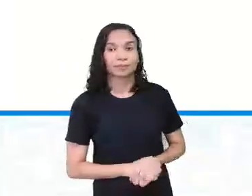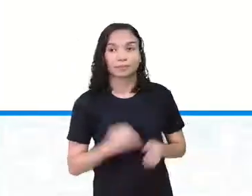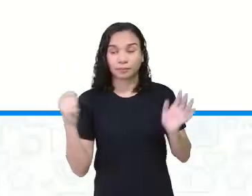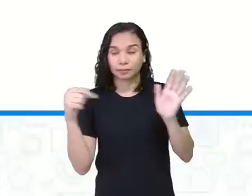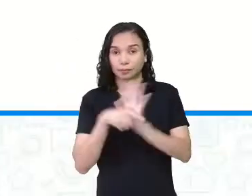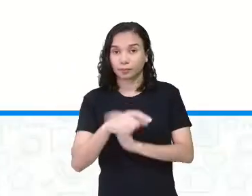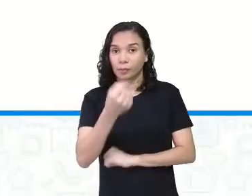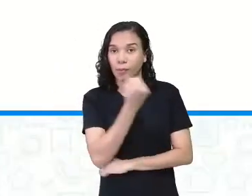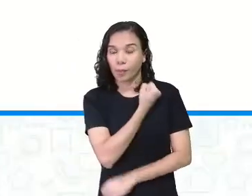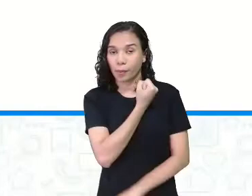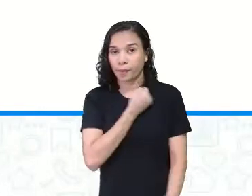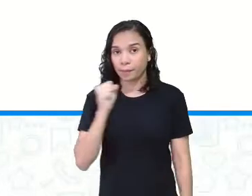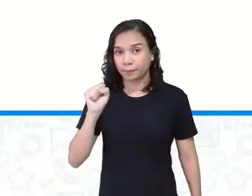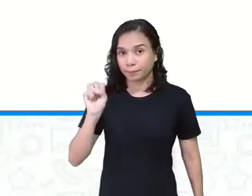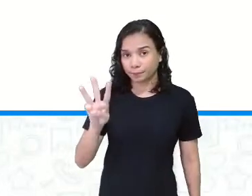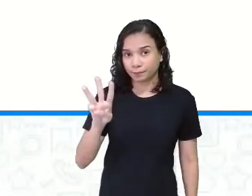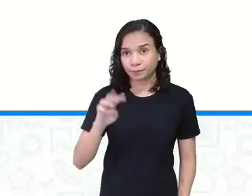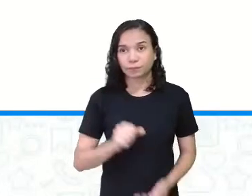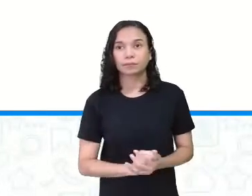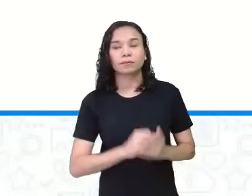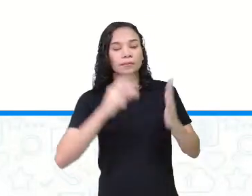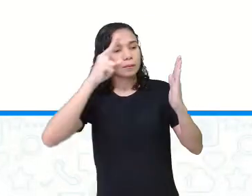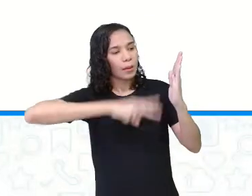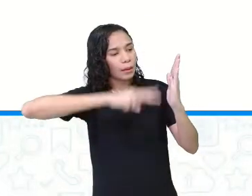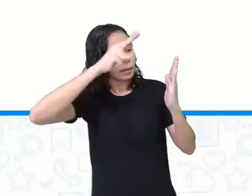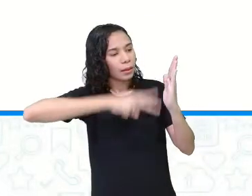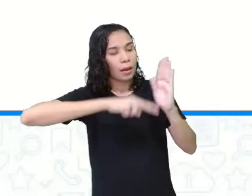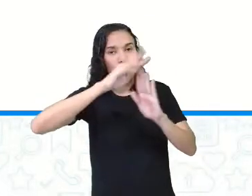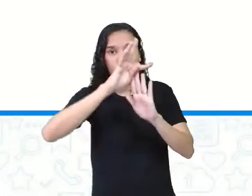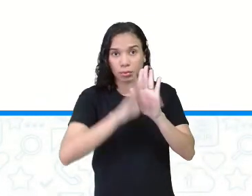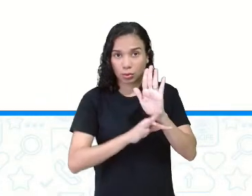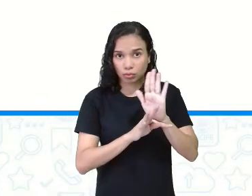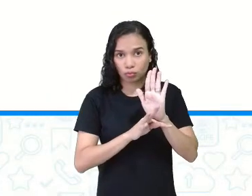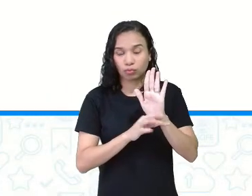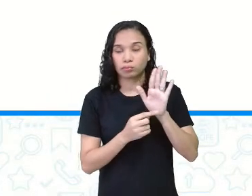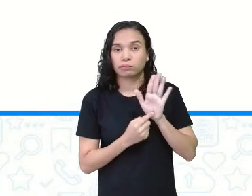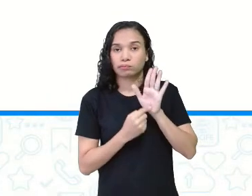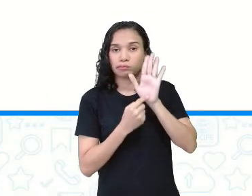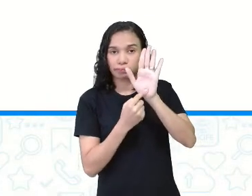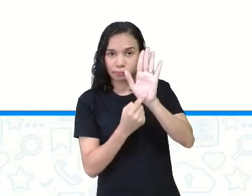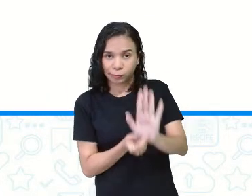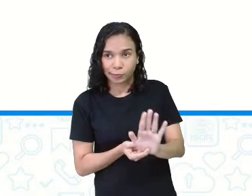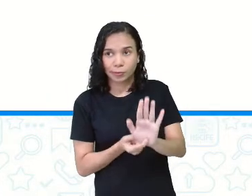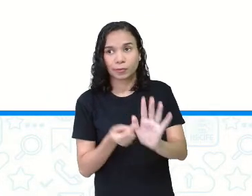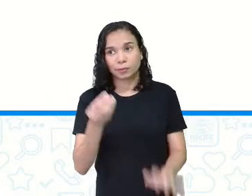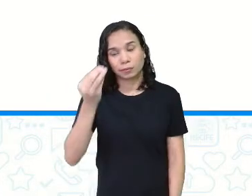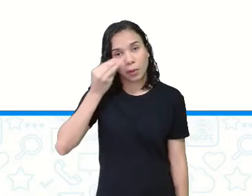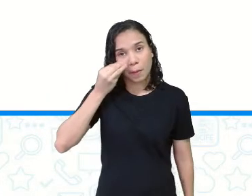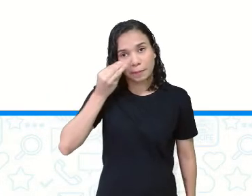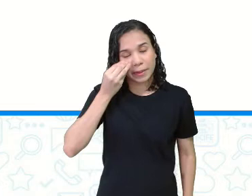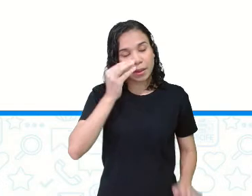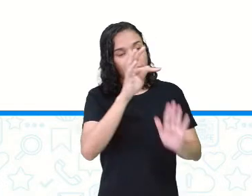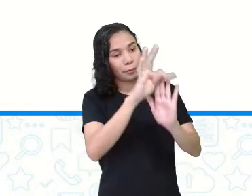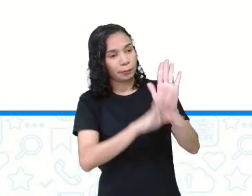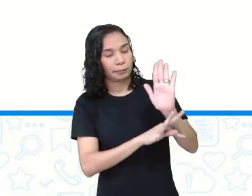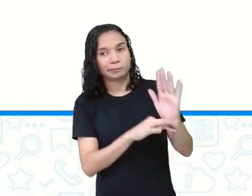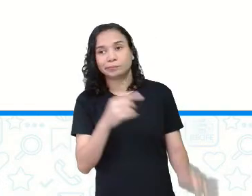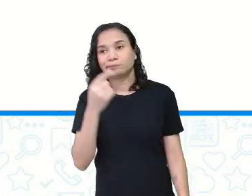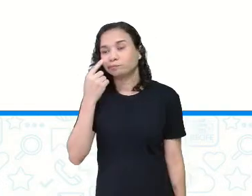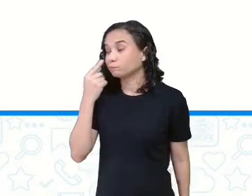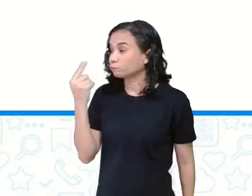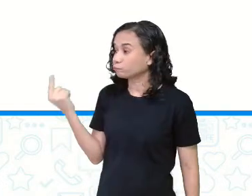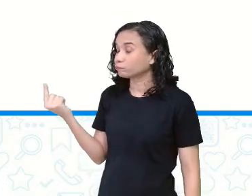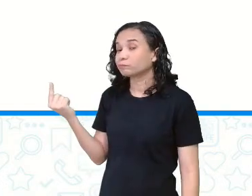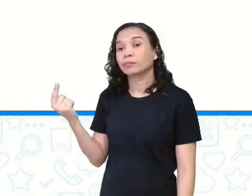Terceira questão. Leia o texto abaixo. Observa o texto, tá?